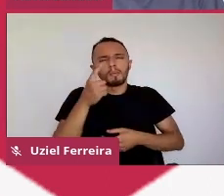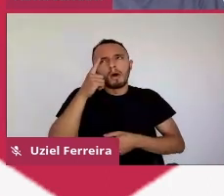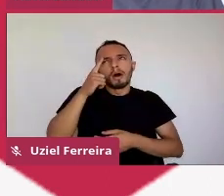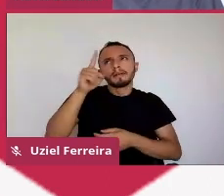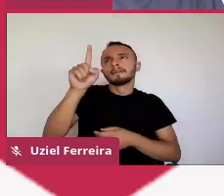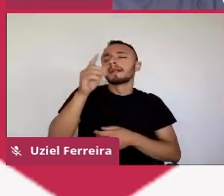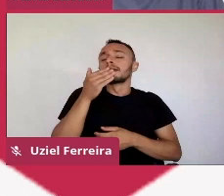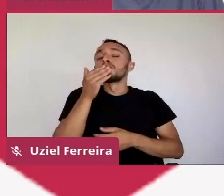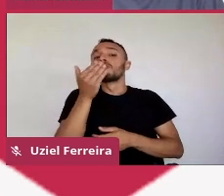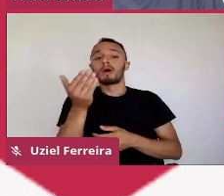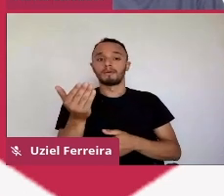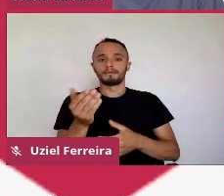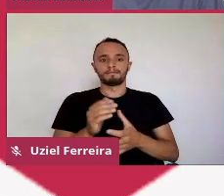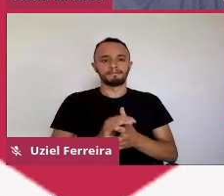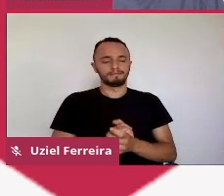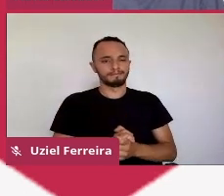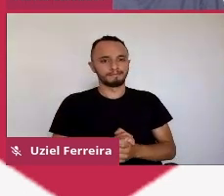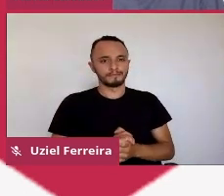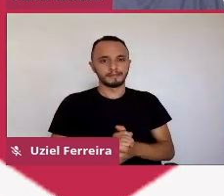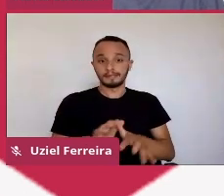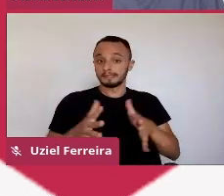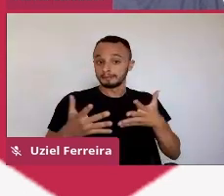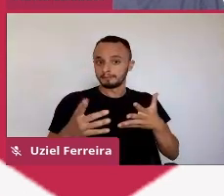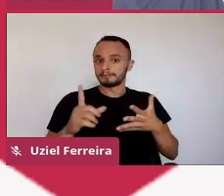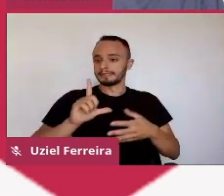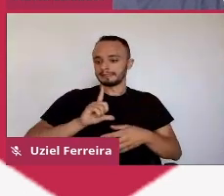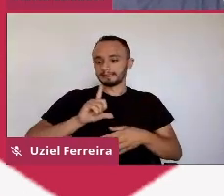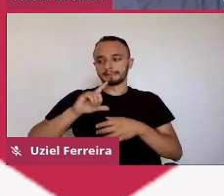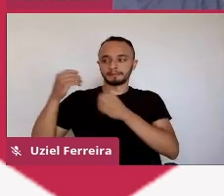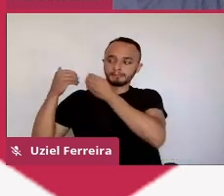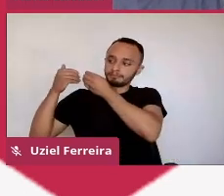e esse princípio o que que é? É você ter